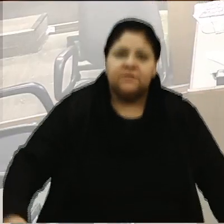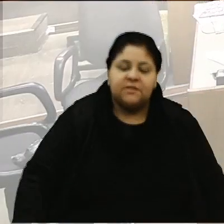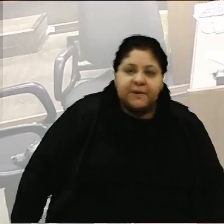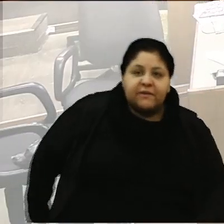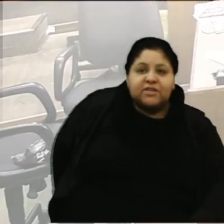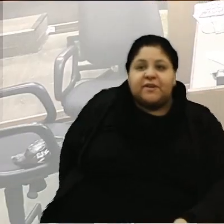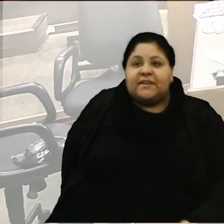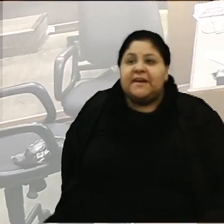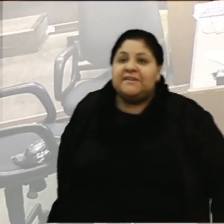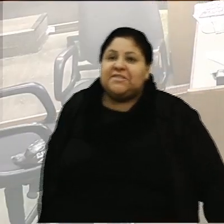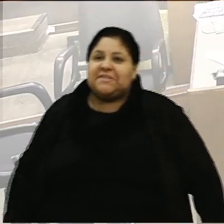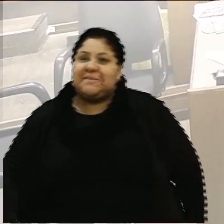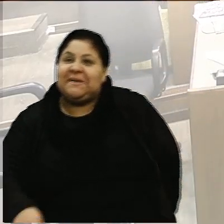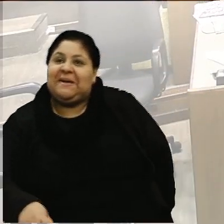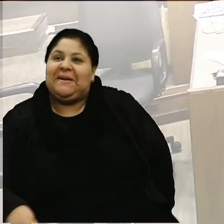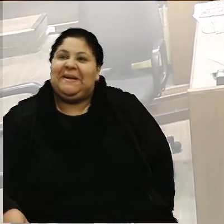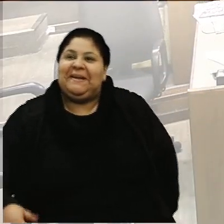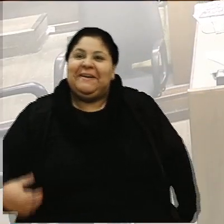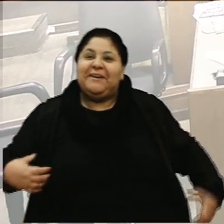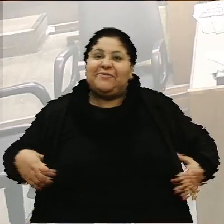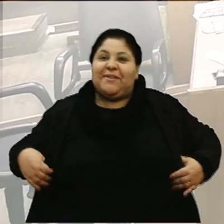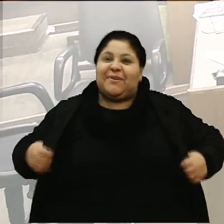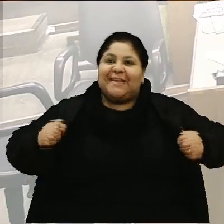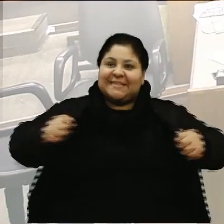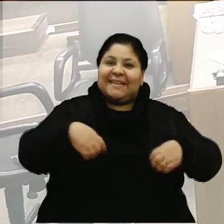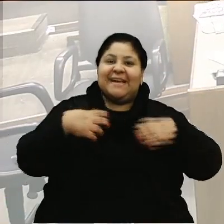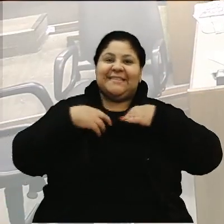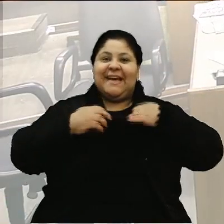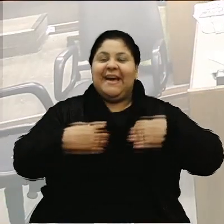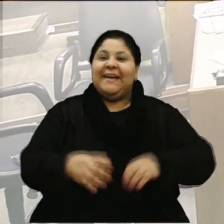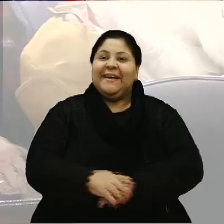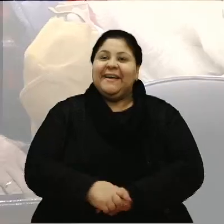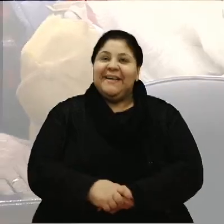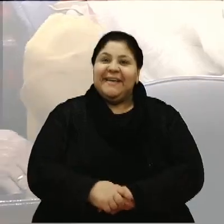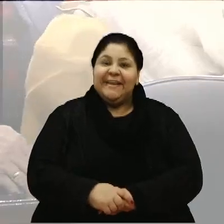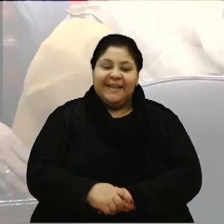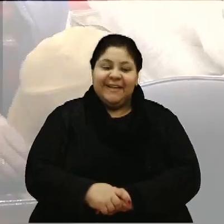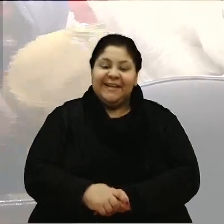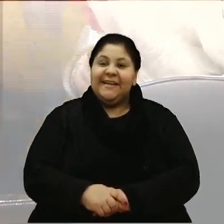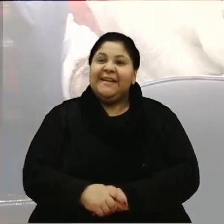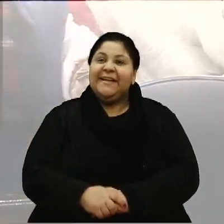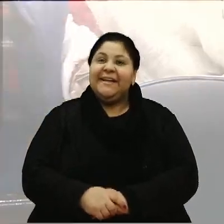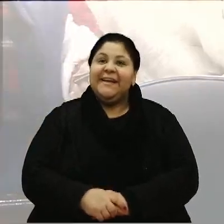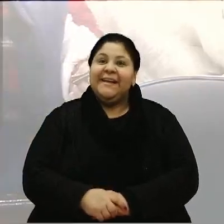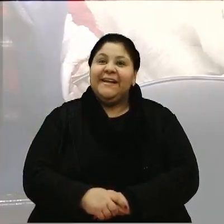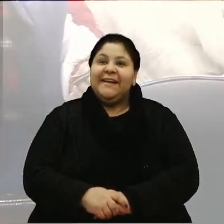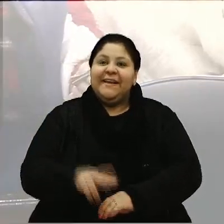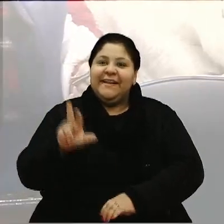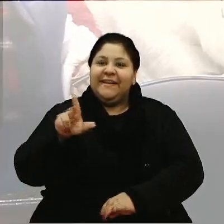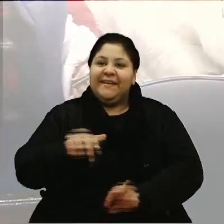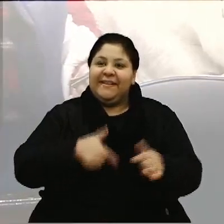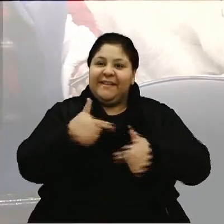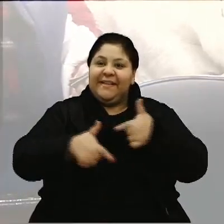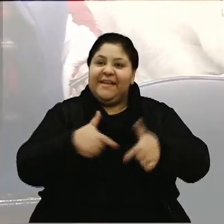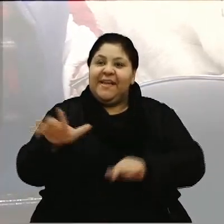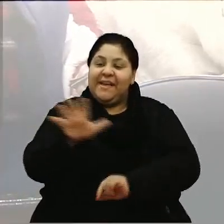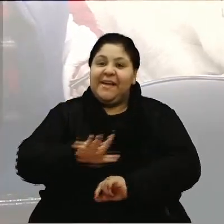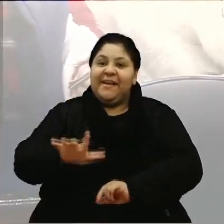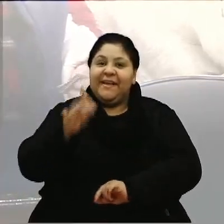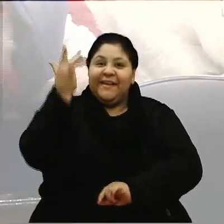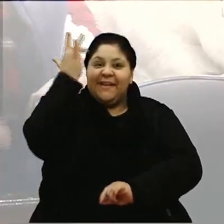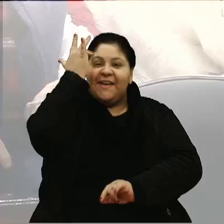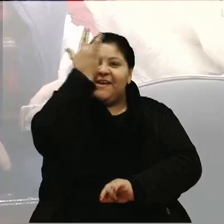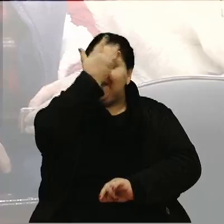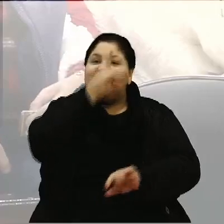aqui, pelo relator Felipe Gremmelmaier, que também tem uma irmã que é psiquiatra, um irmão que trabalha na área da saúde mental, mas eu